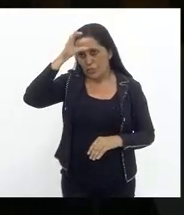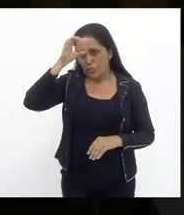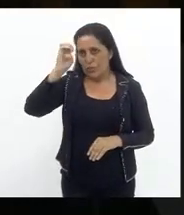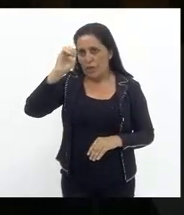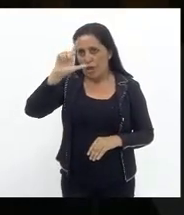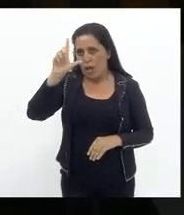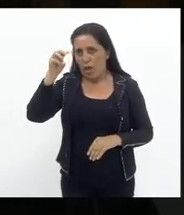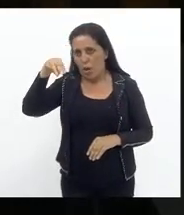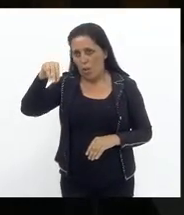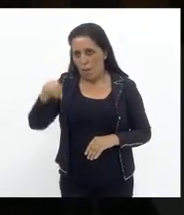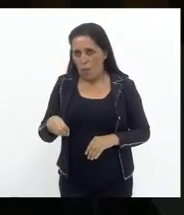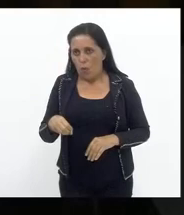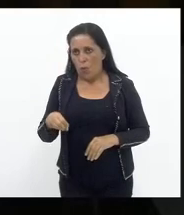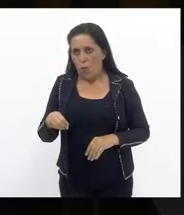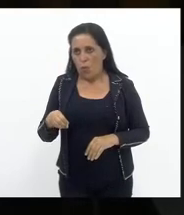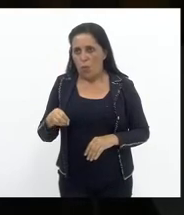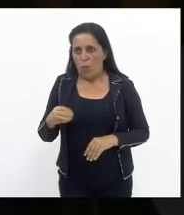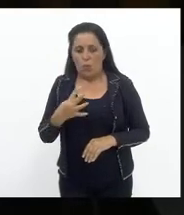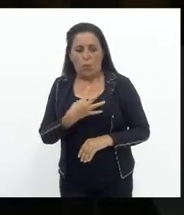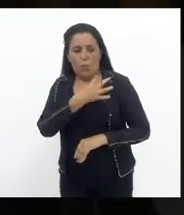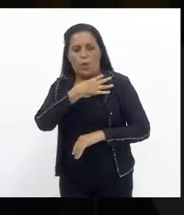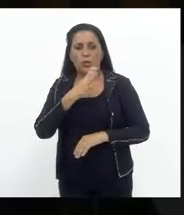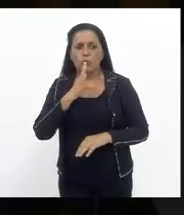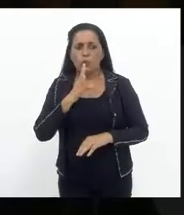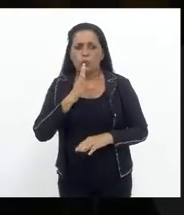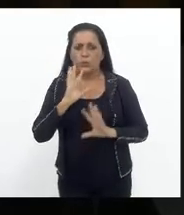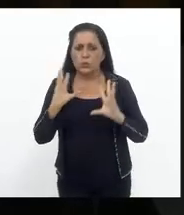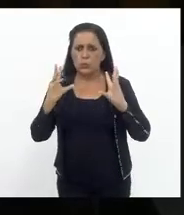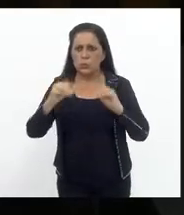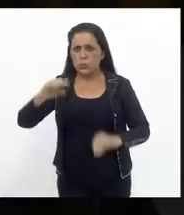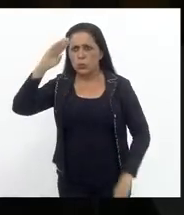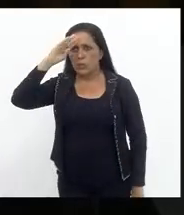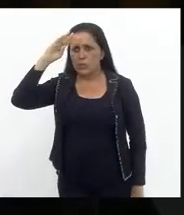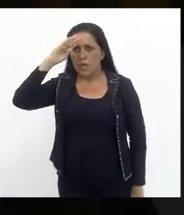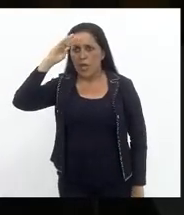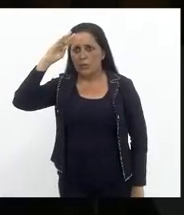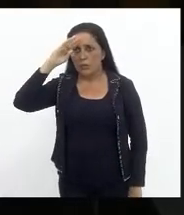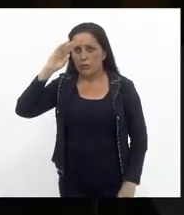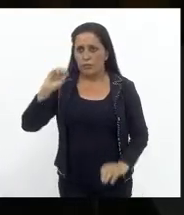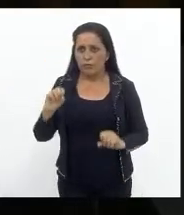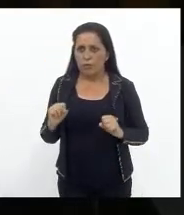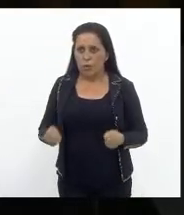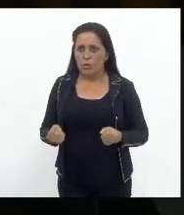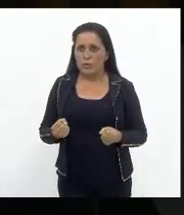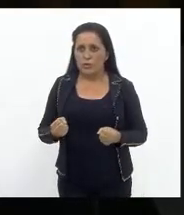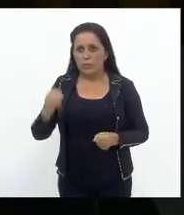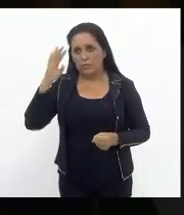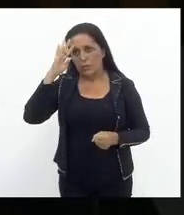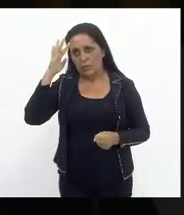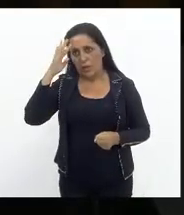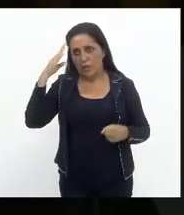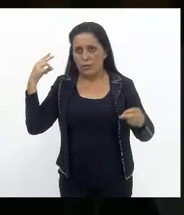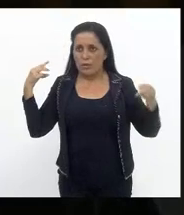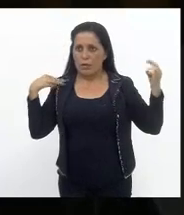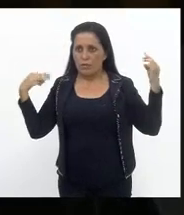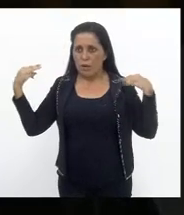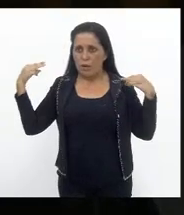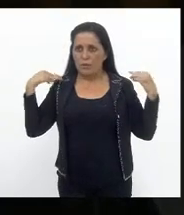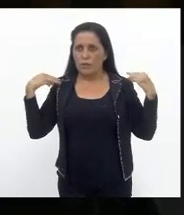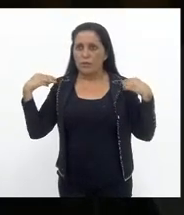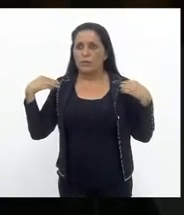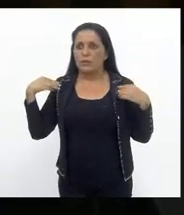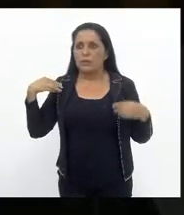assim carinhosamente por toda a tropa, por toda a força, seja do Exército, da Marinha,